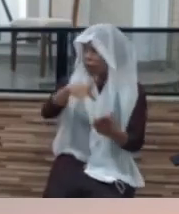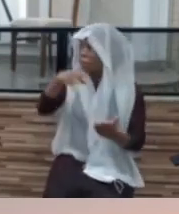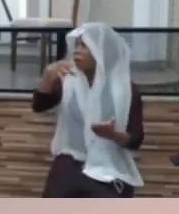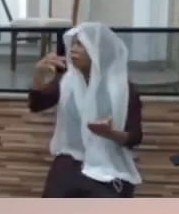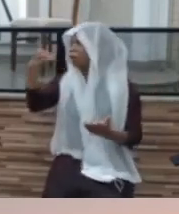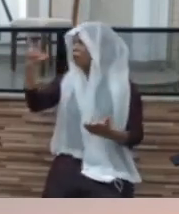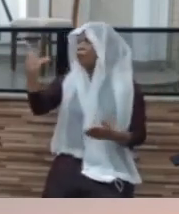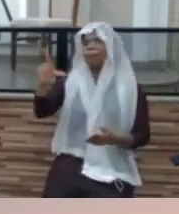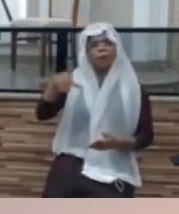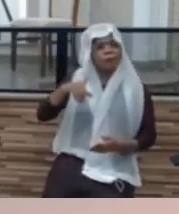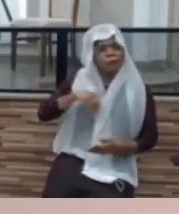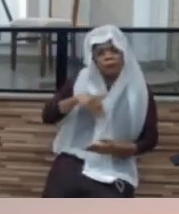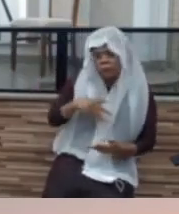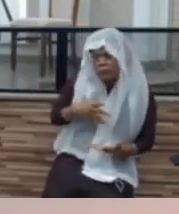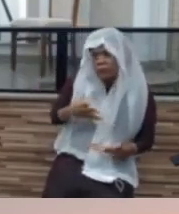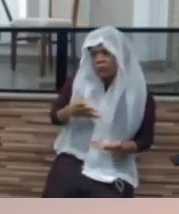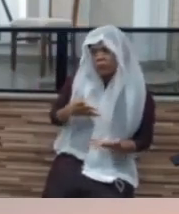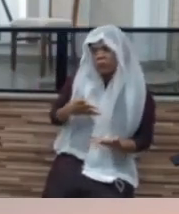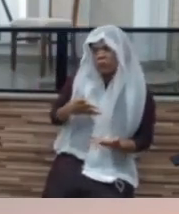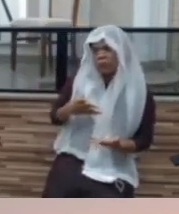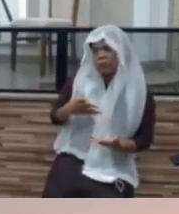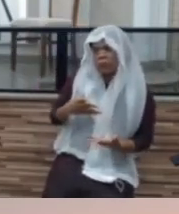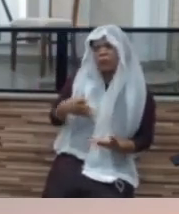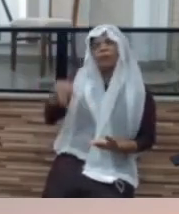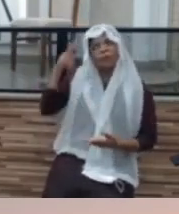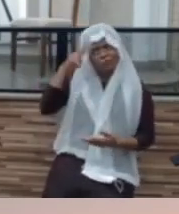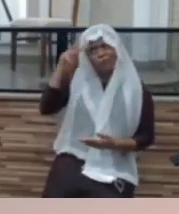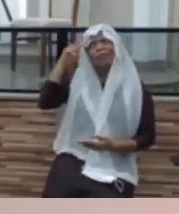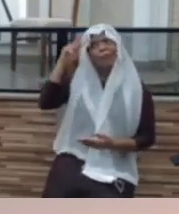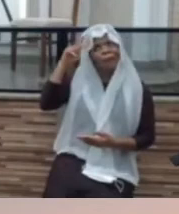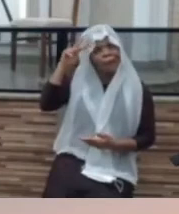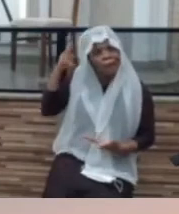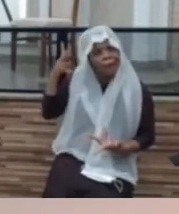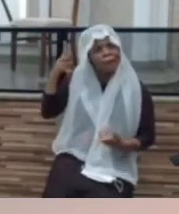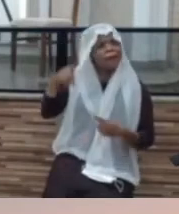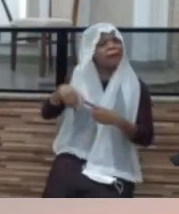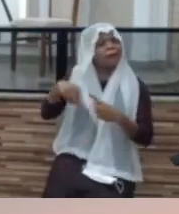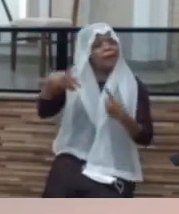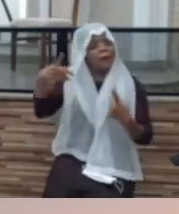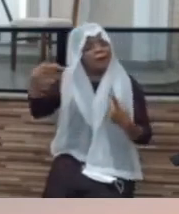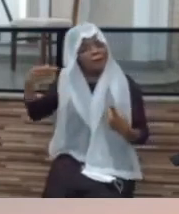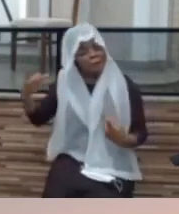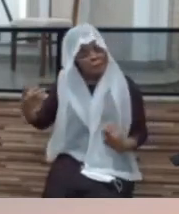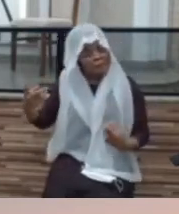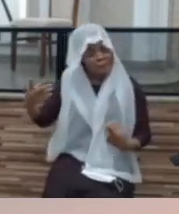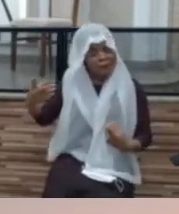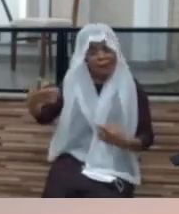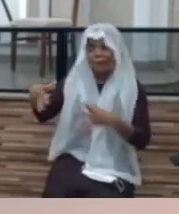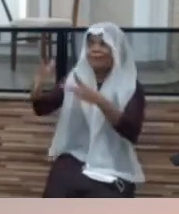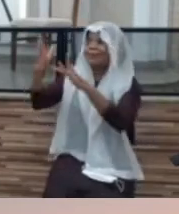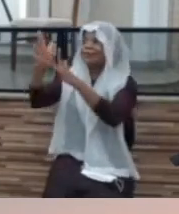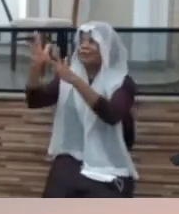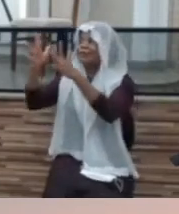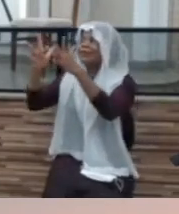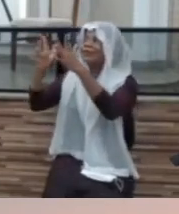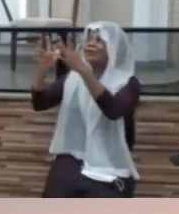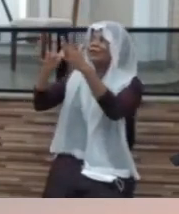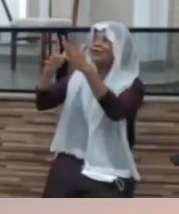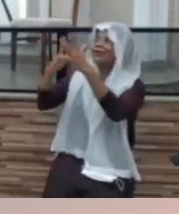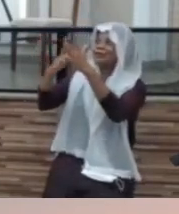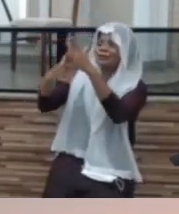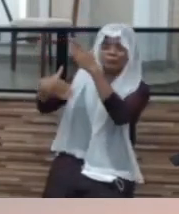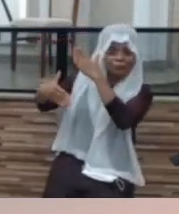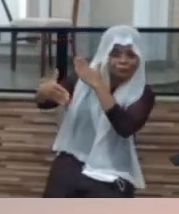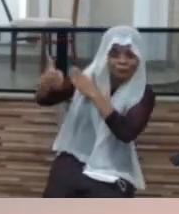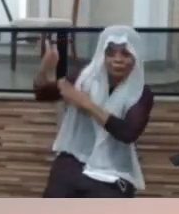de Jesus, o Jesus história, todos conhecem, mas o Jesus ressuscitado não. Porque, irmãos, o Jesus